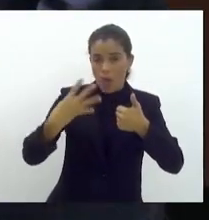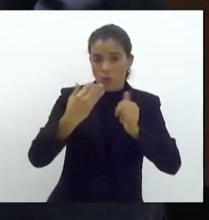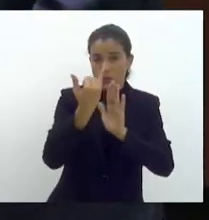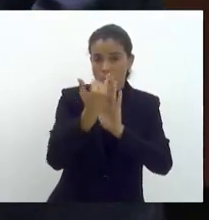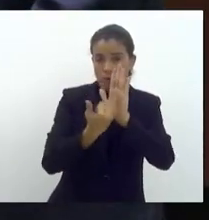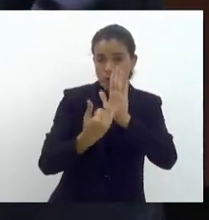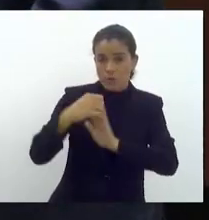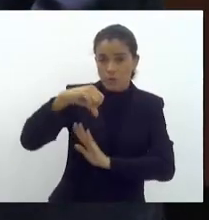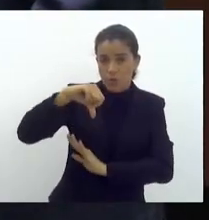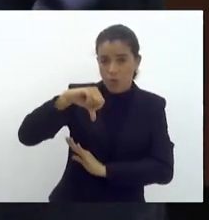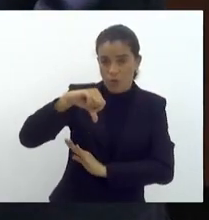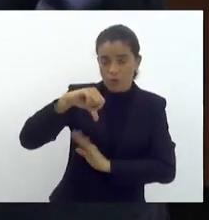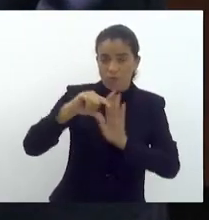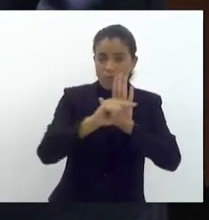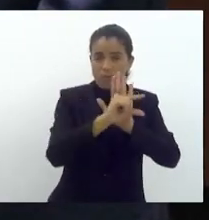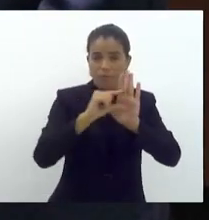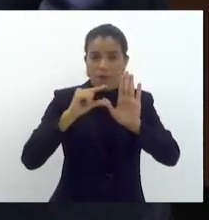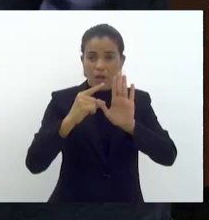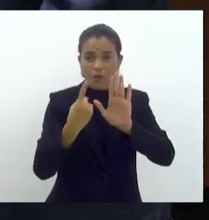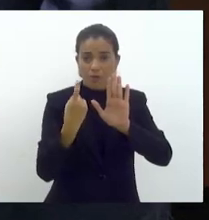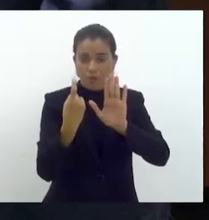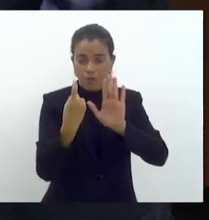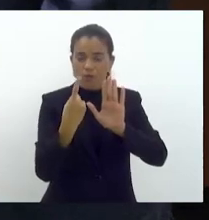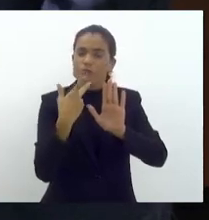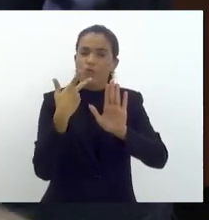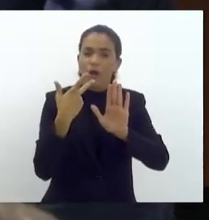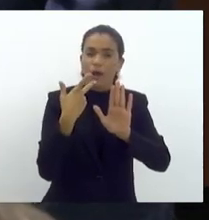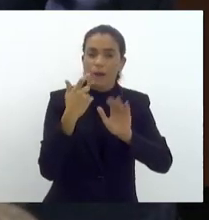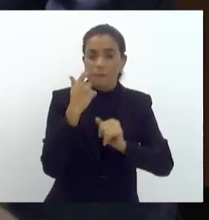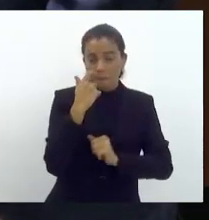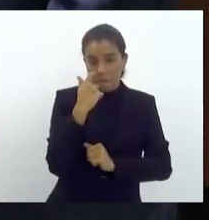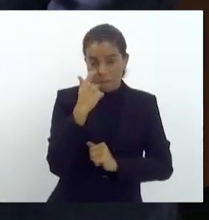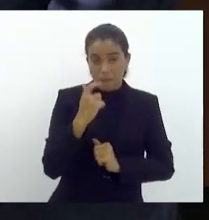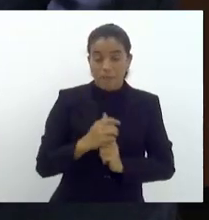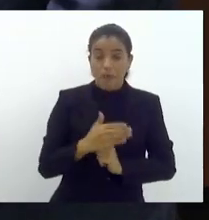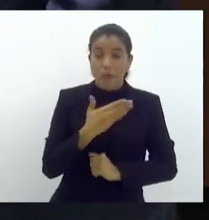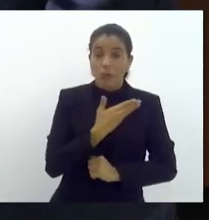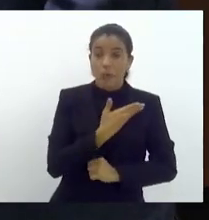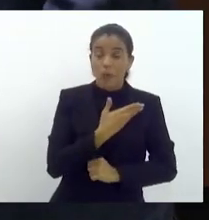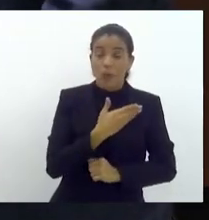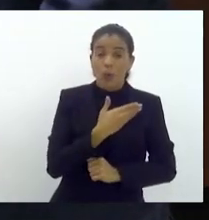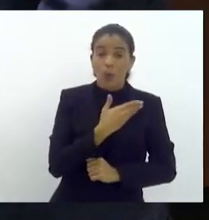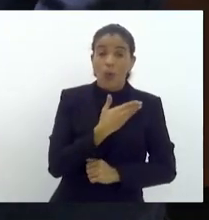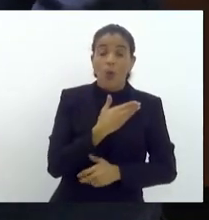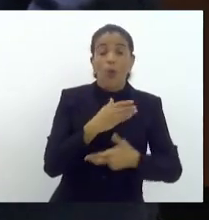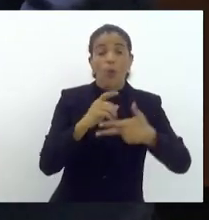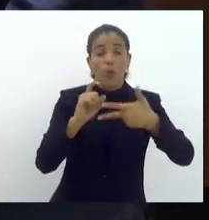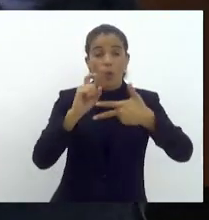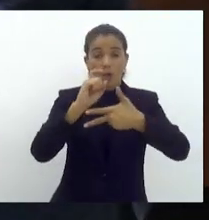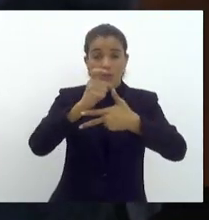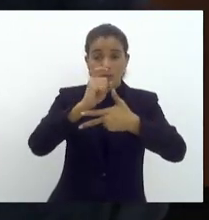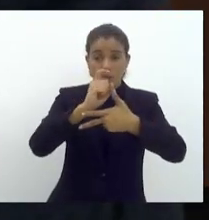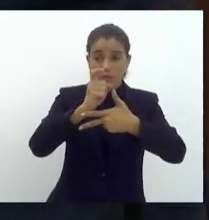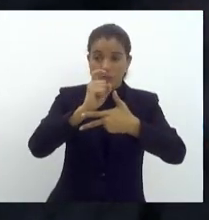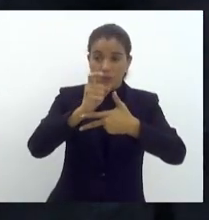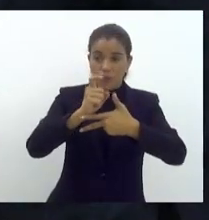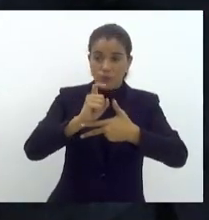9º parágrafo único diz o seguinte que o governo O Poder Executivo